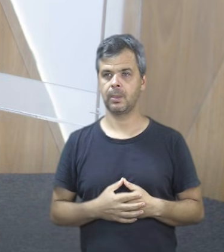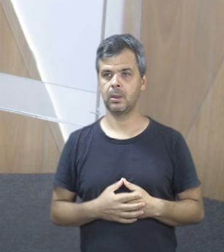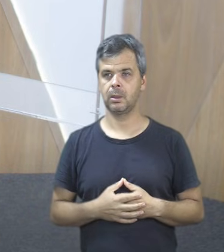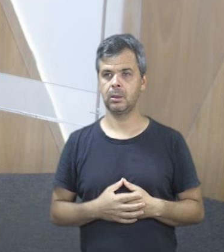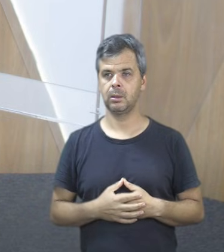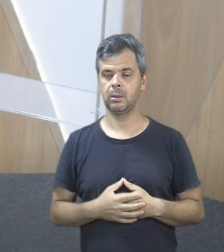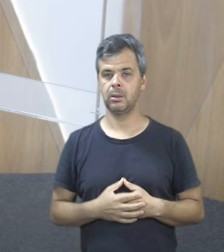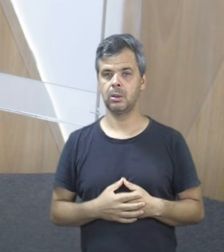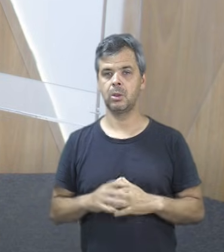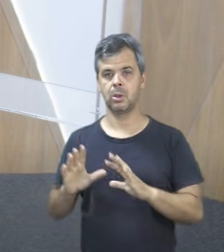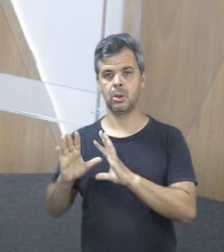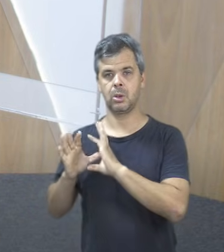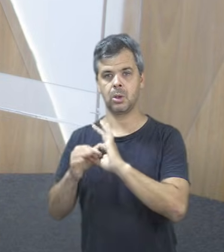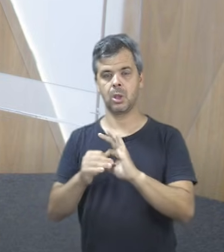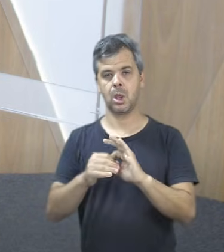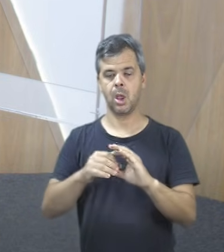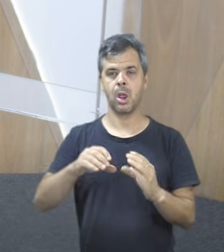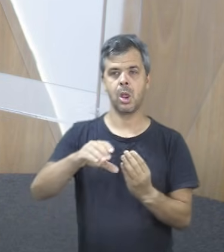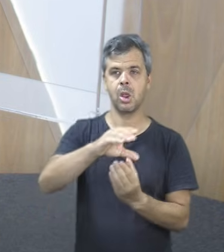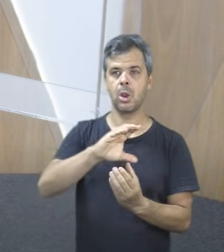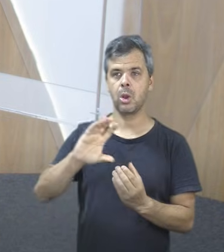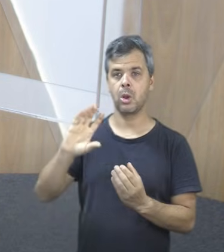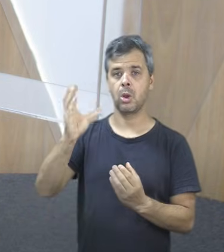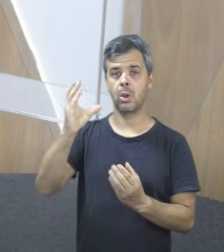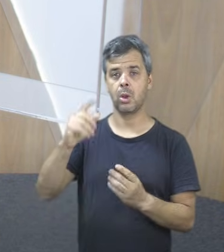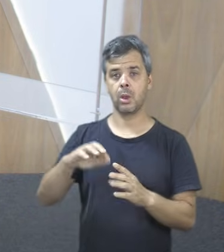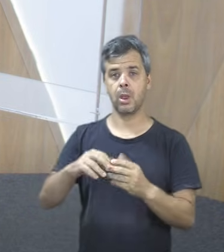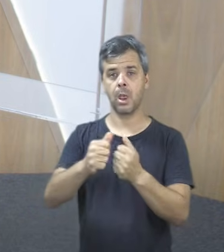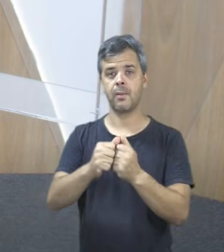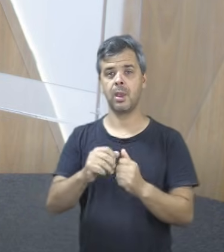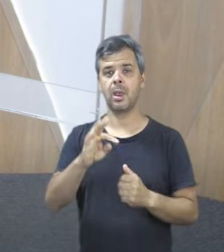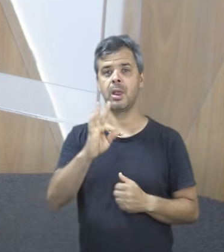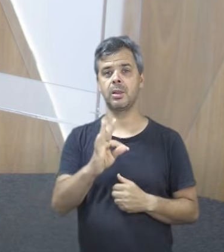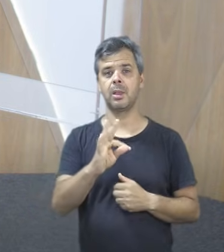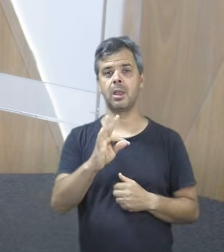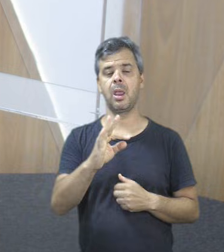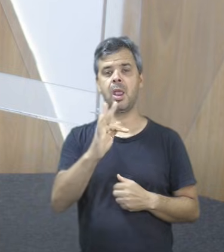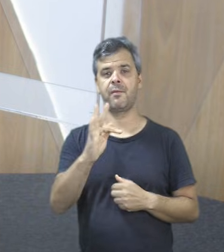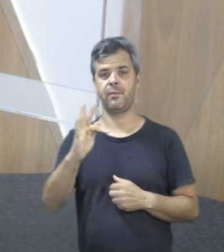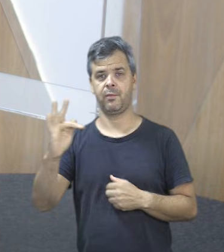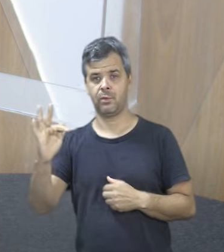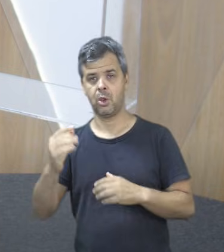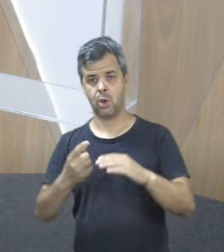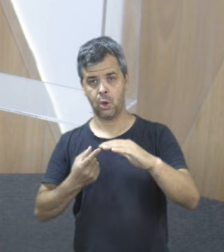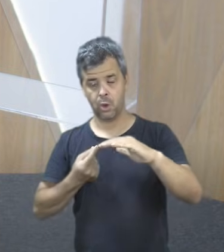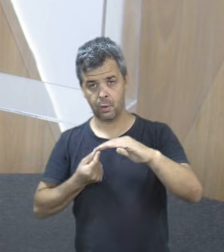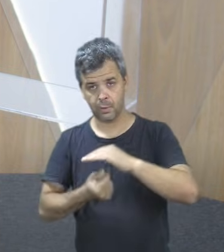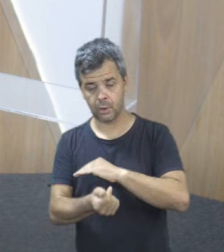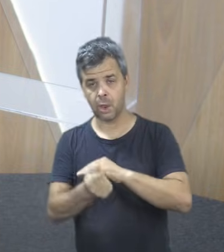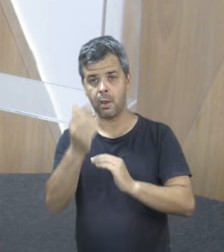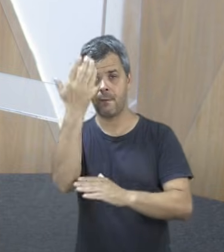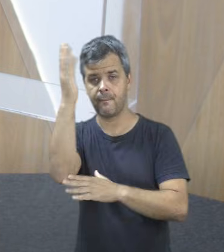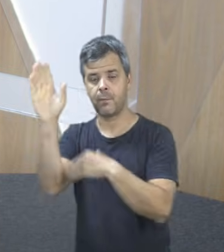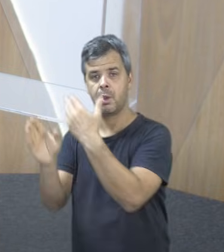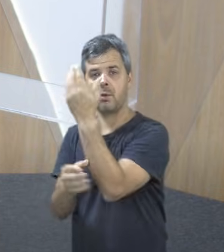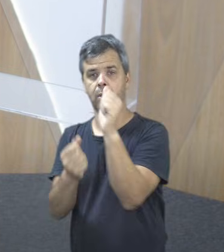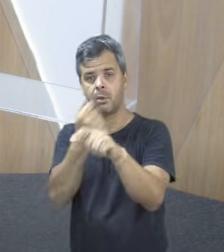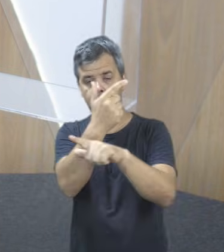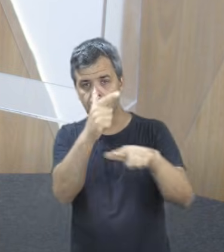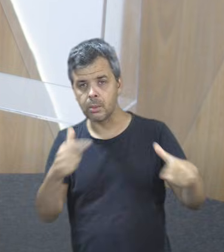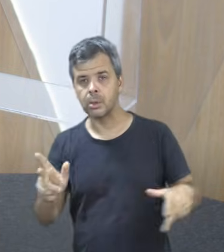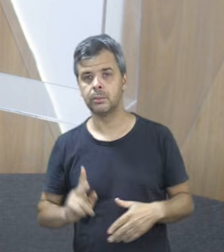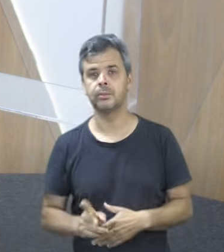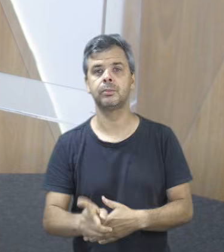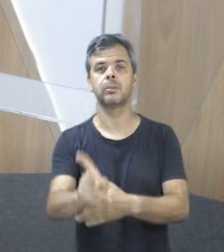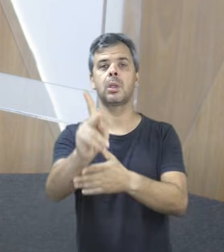E no contexto da COP30, o Brasil lançou o TFFF, o Fundo Florestas Tropicais para